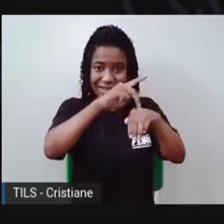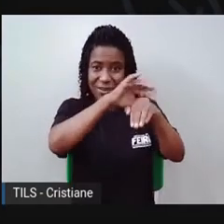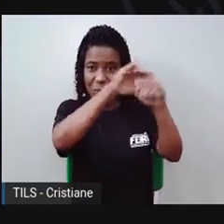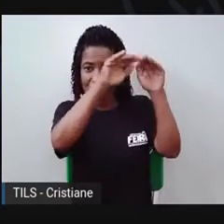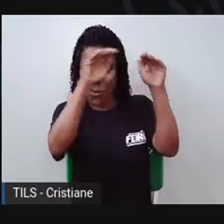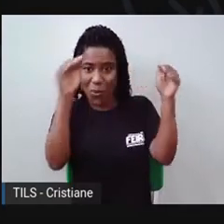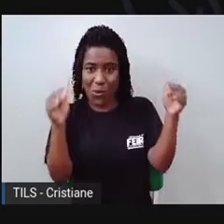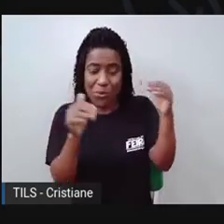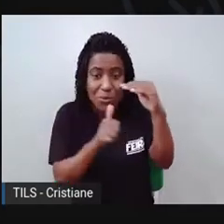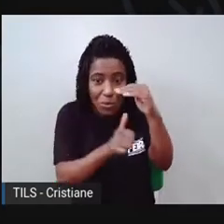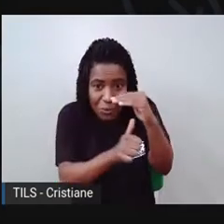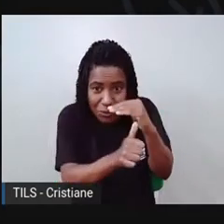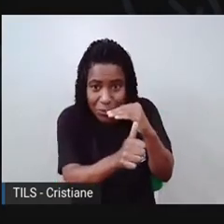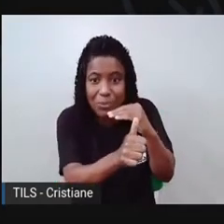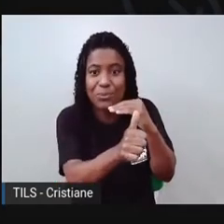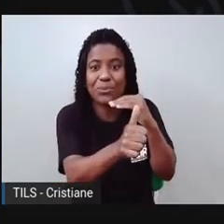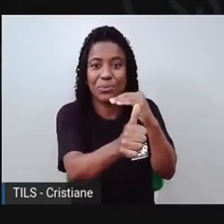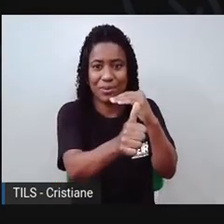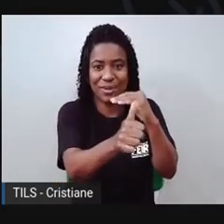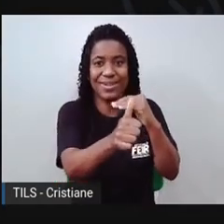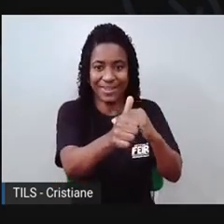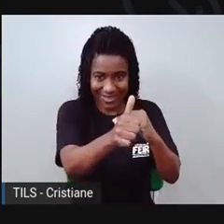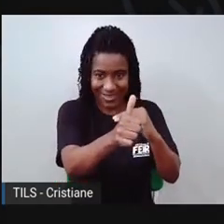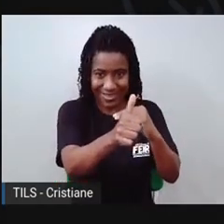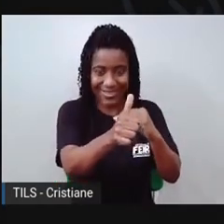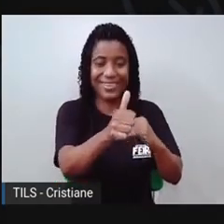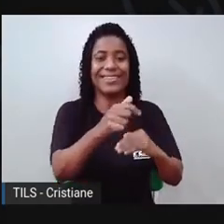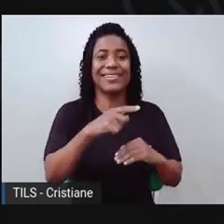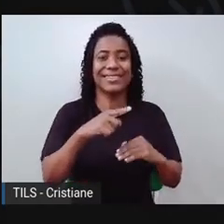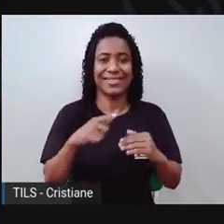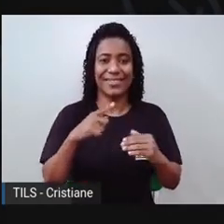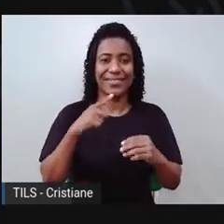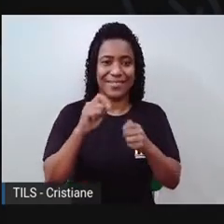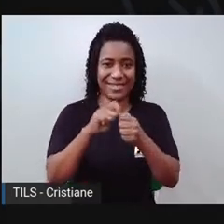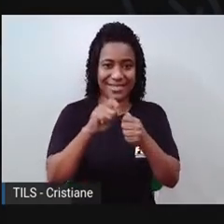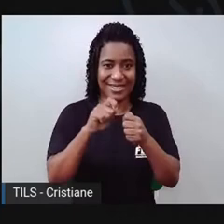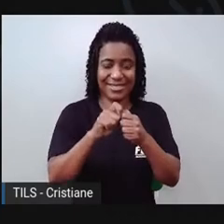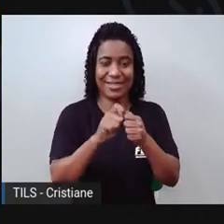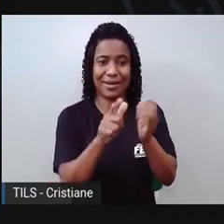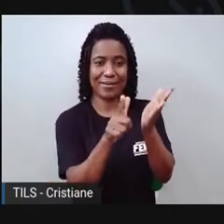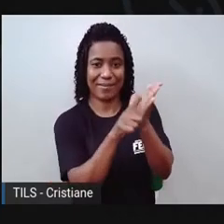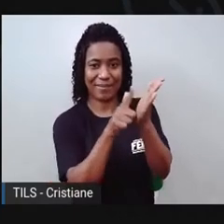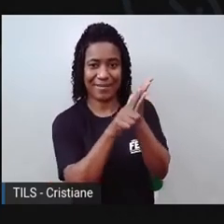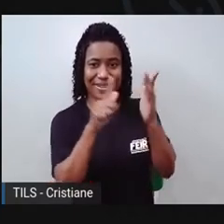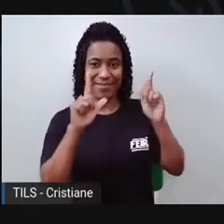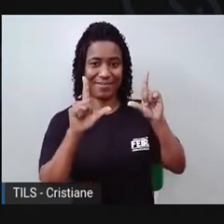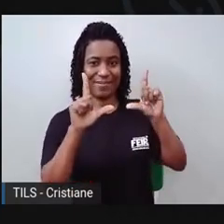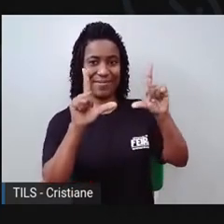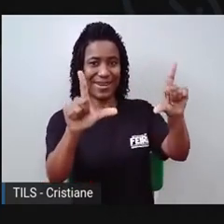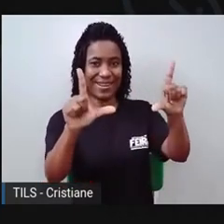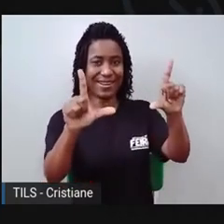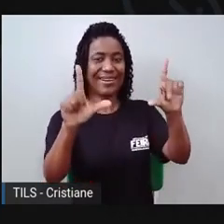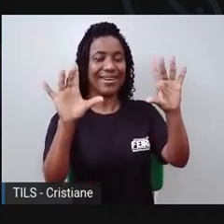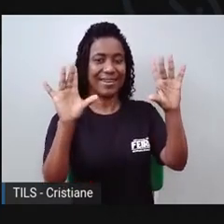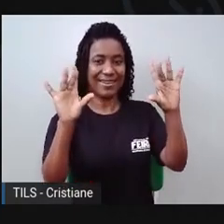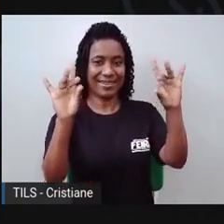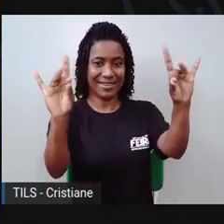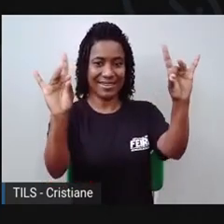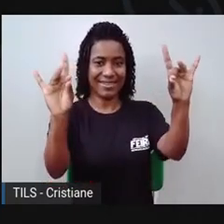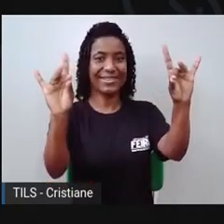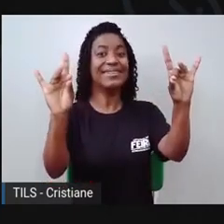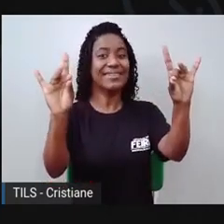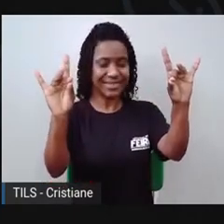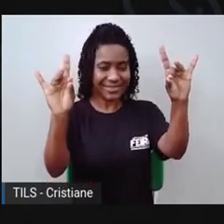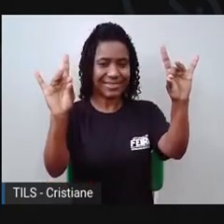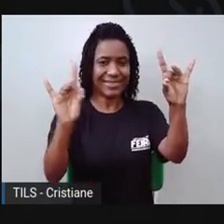eles construíam umas placas de argila bem grande e escrevia nas placas de argila para